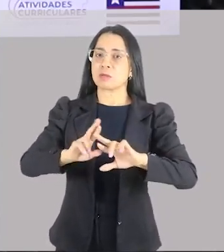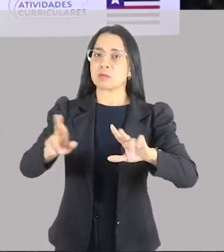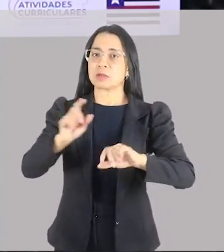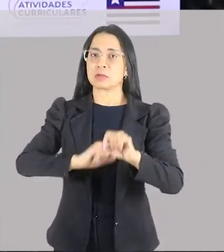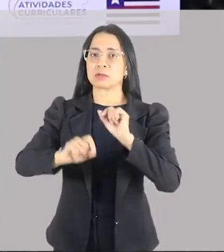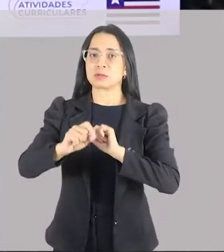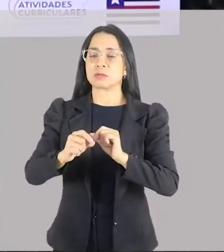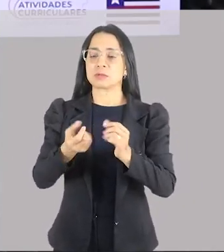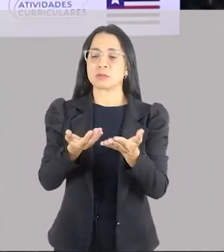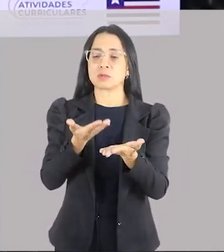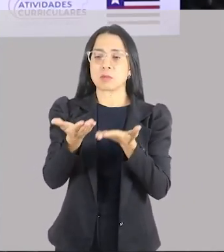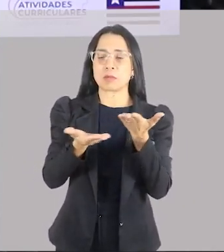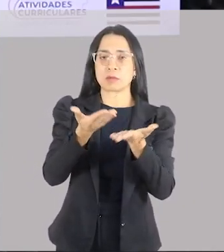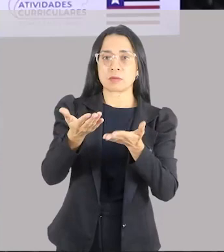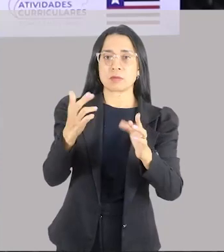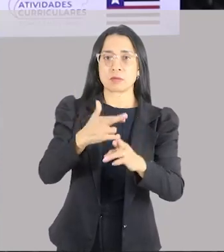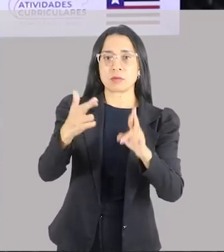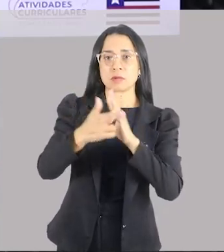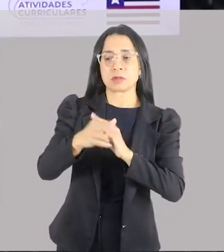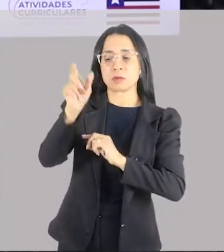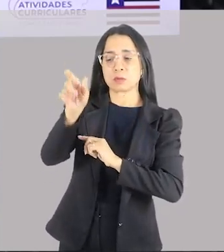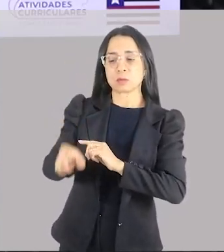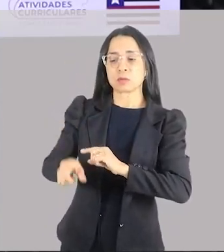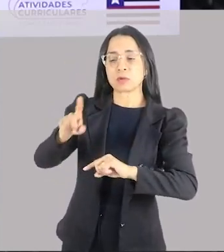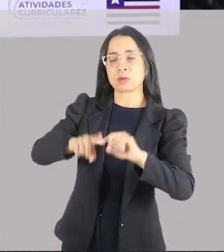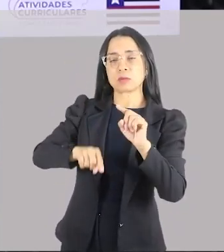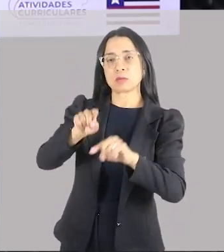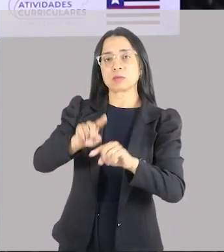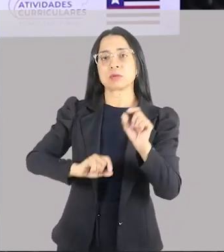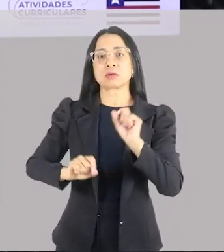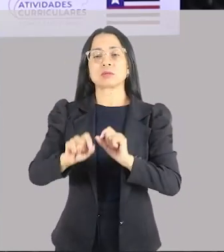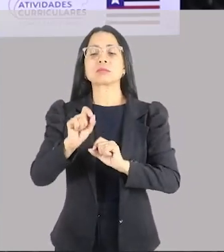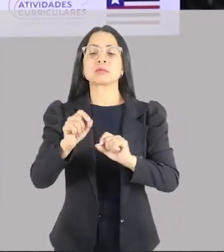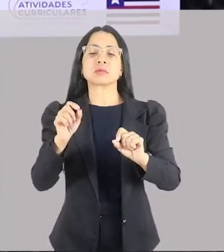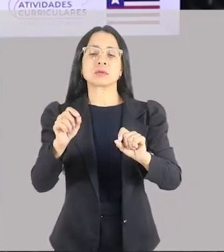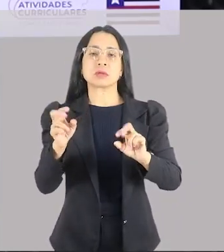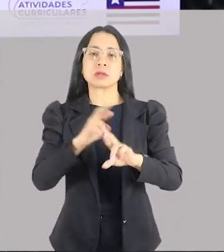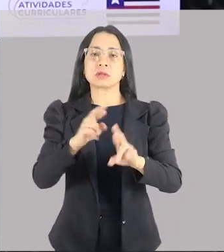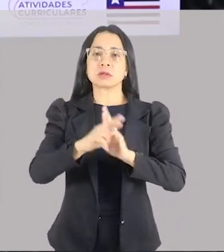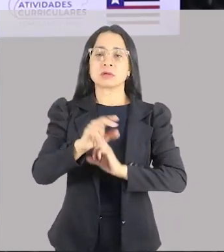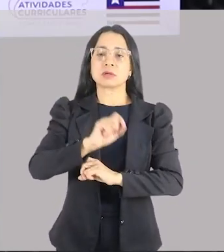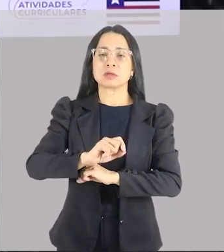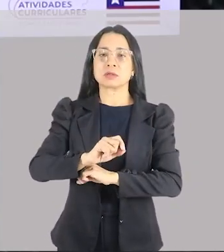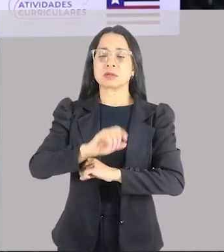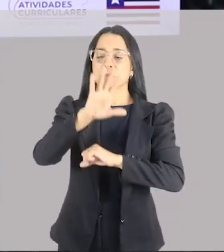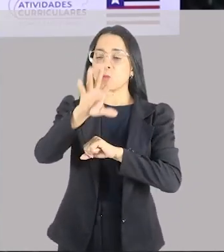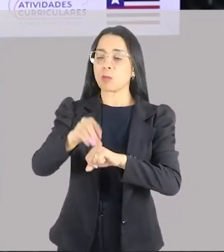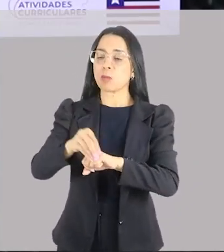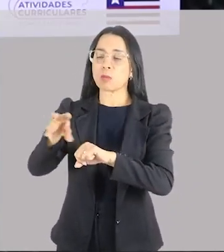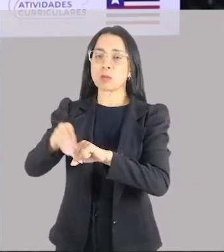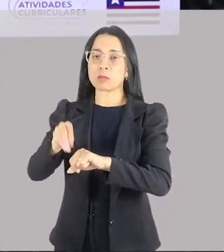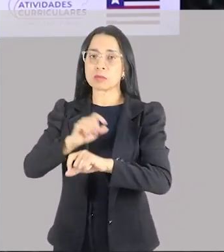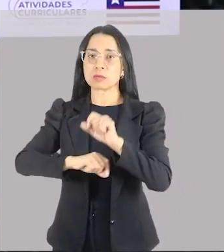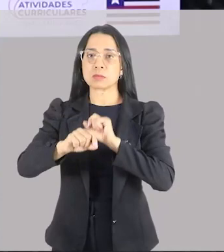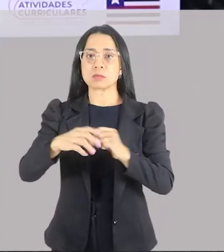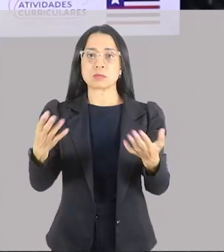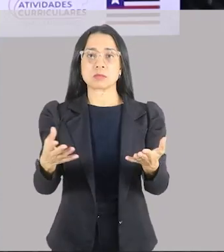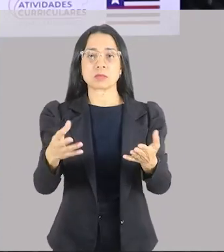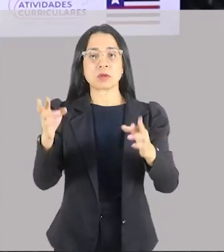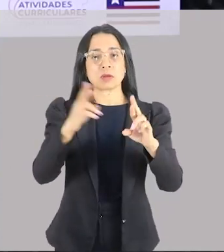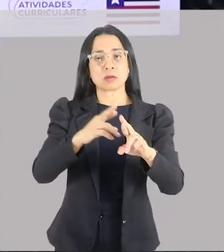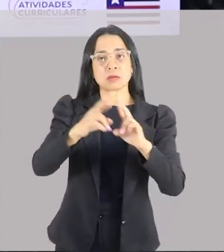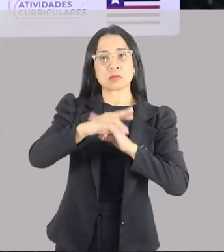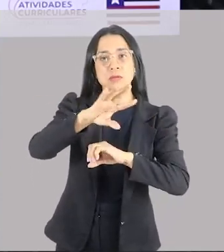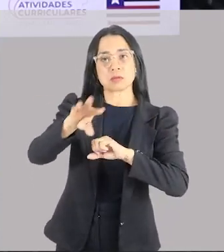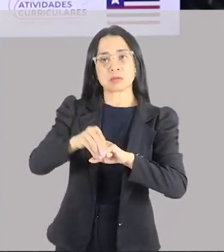de tratar a relação sujeito e objeto. E que relação é essa, sujeito e objeto? É a relação do conhecimento, gente. A relação do